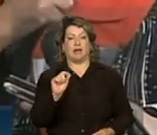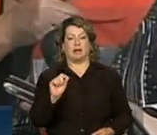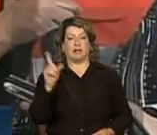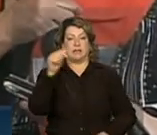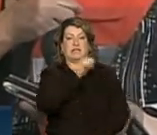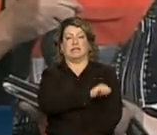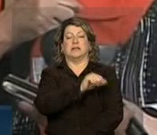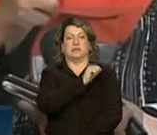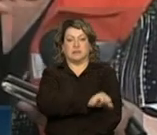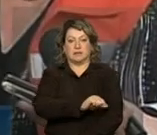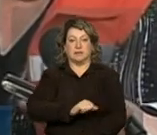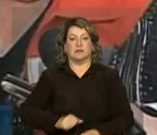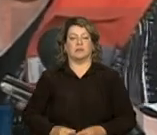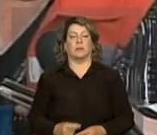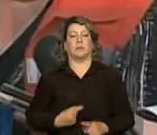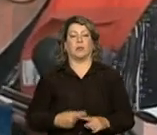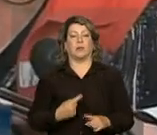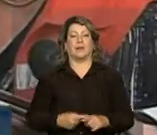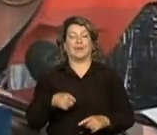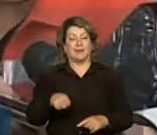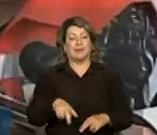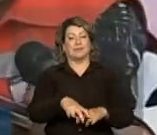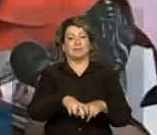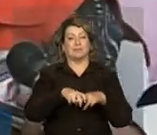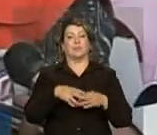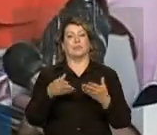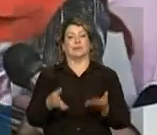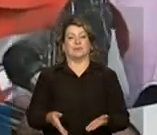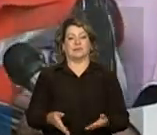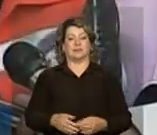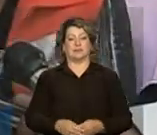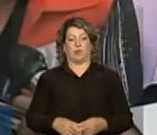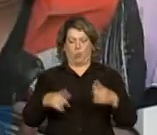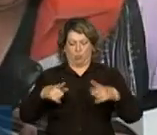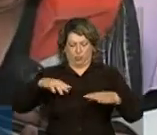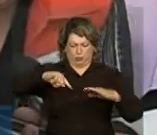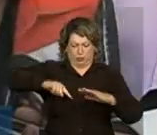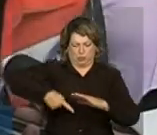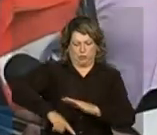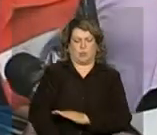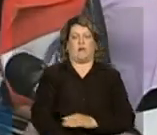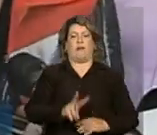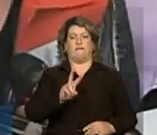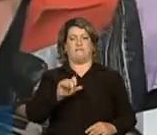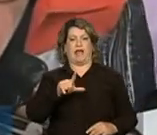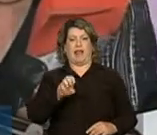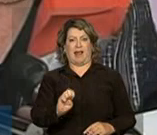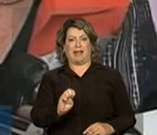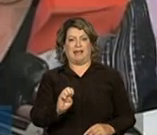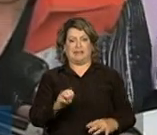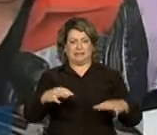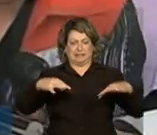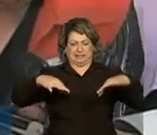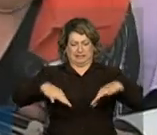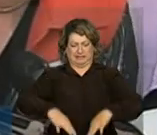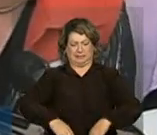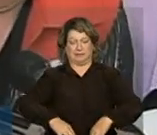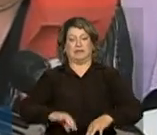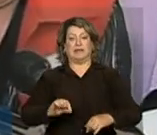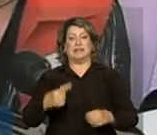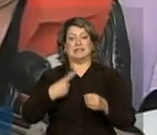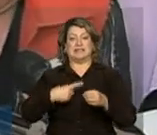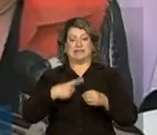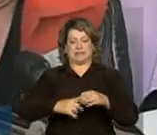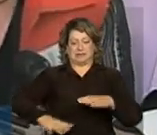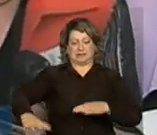do Rio de Janeiro, que era justamente isso. Um vale assim, encaixado, a